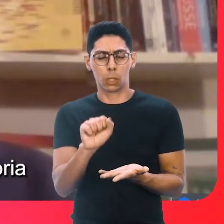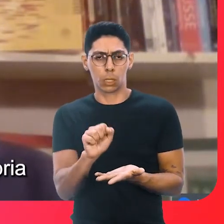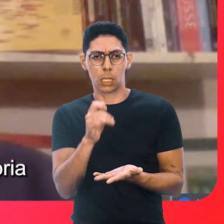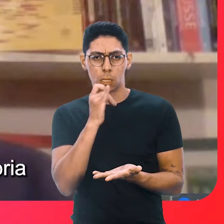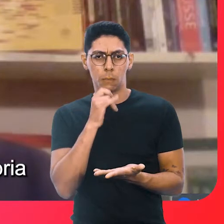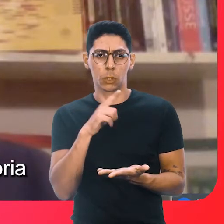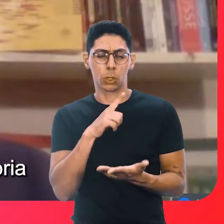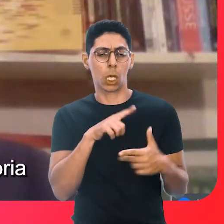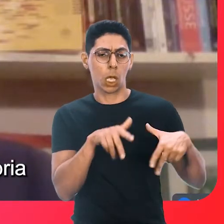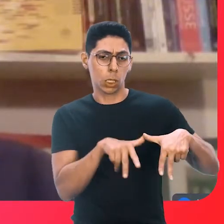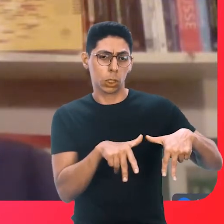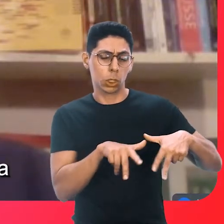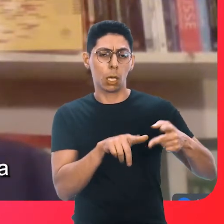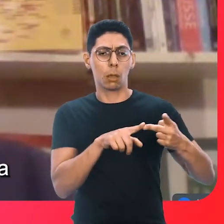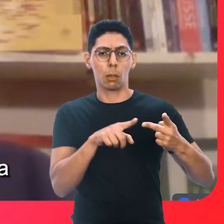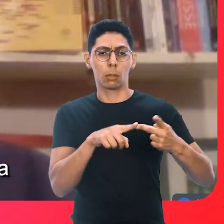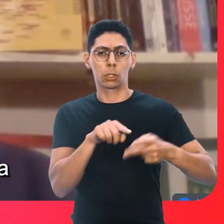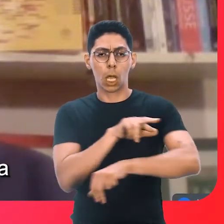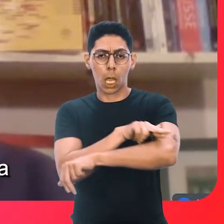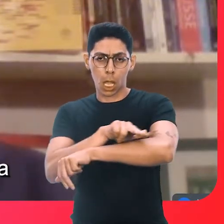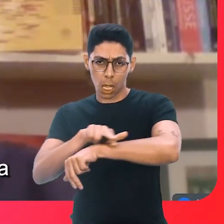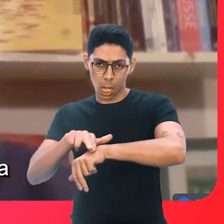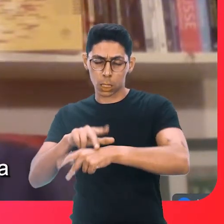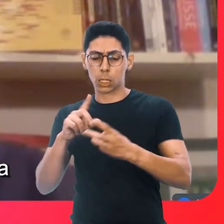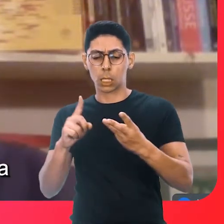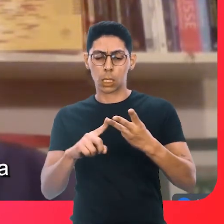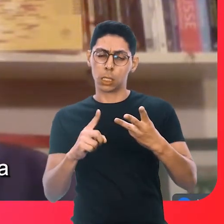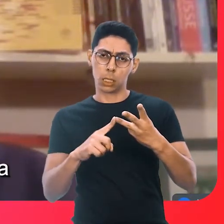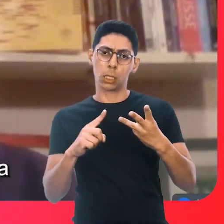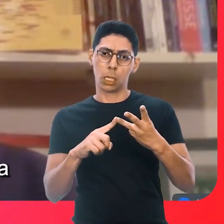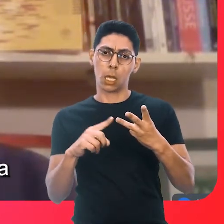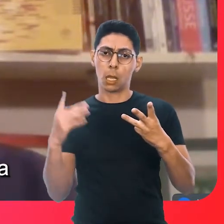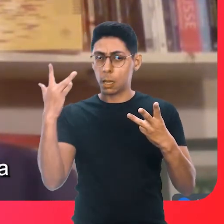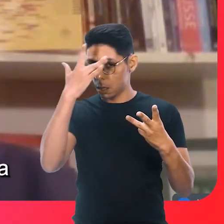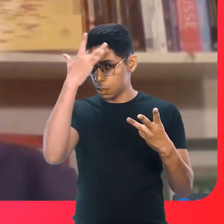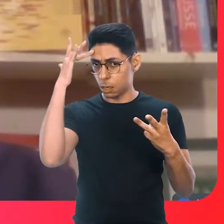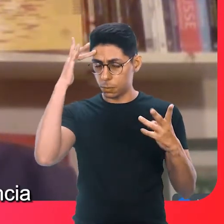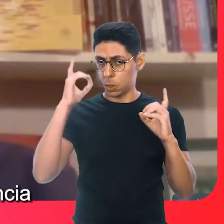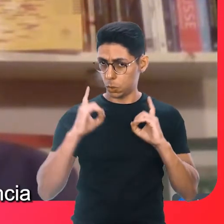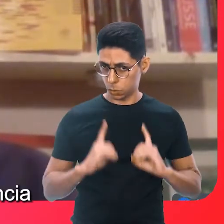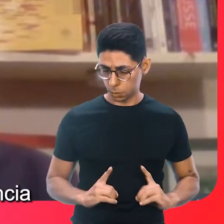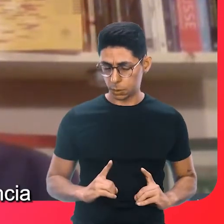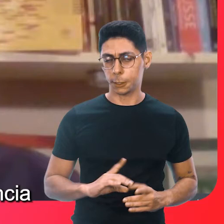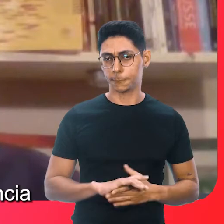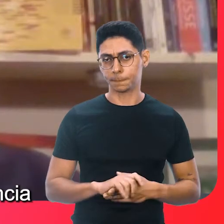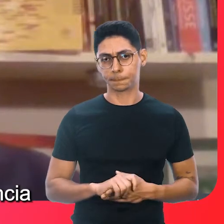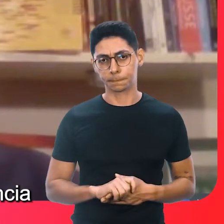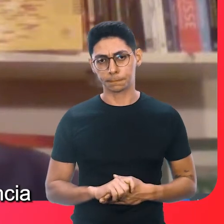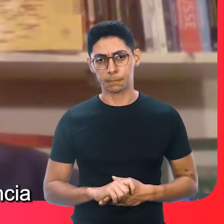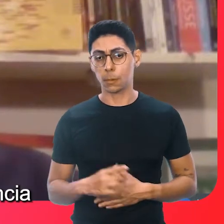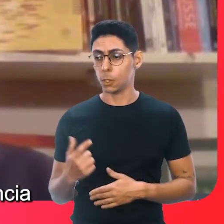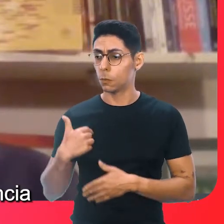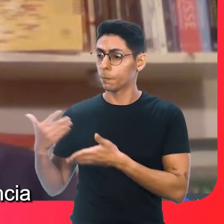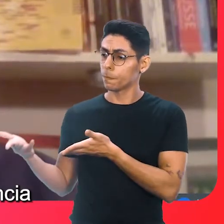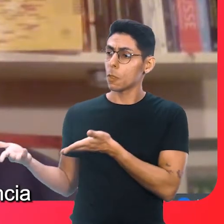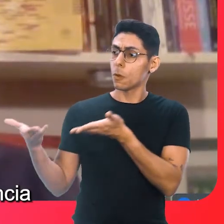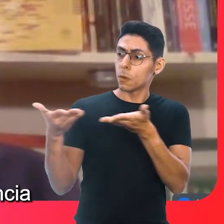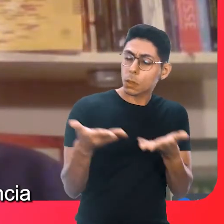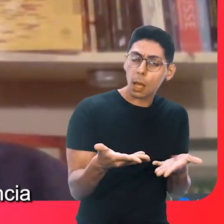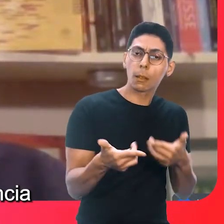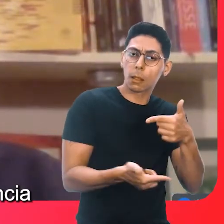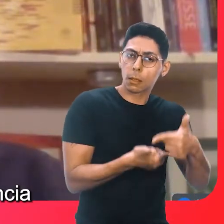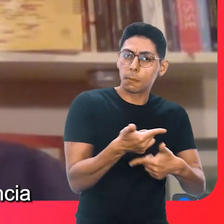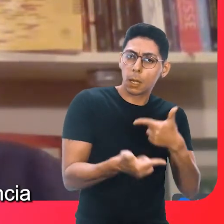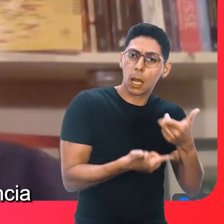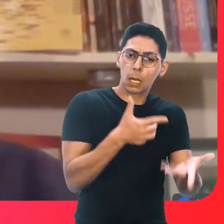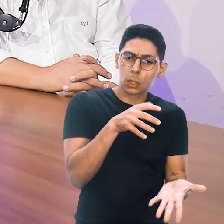gênero, assessoria de raça, e tinha também a assessoria da pessoa com deficiência. E eu fui convidado a trabalhar nessa assessoria